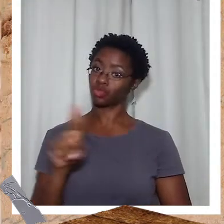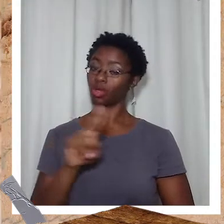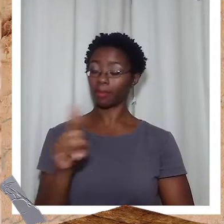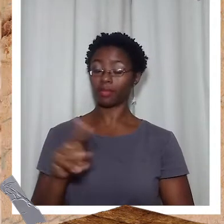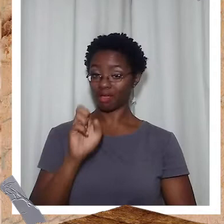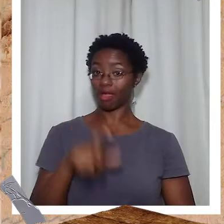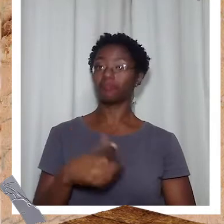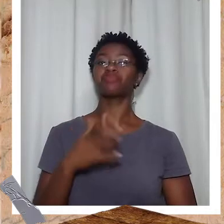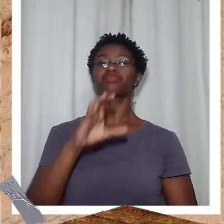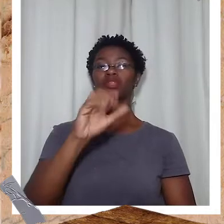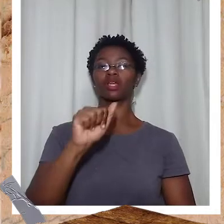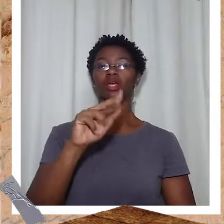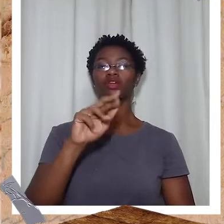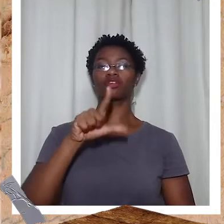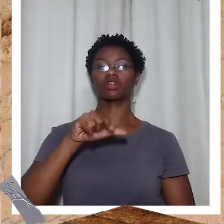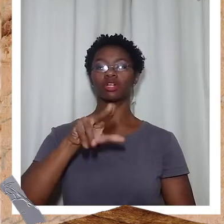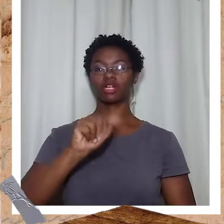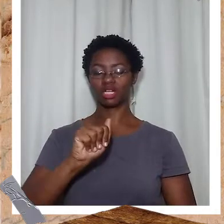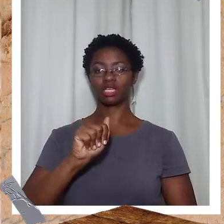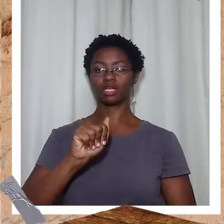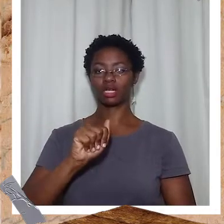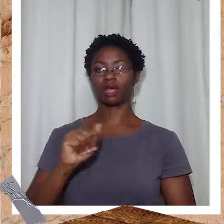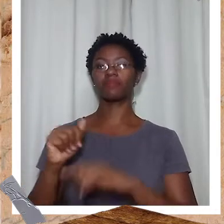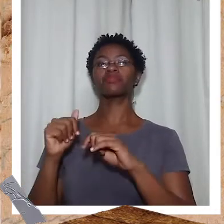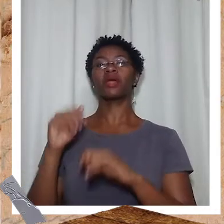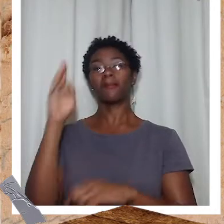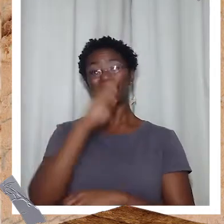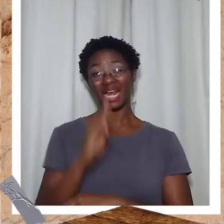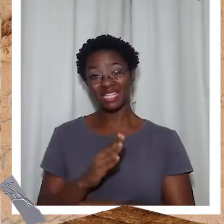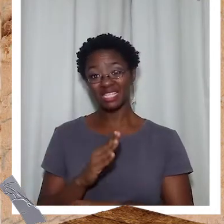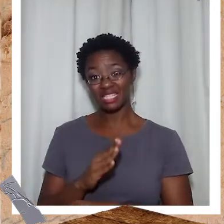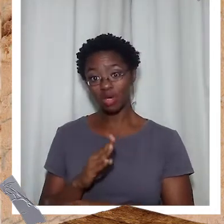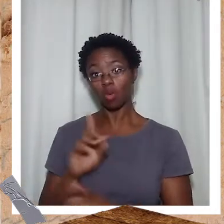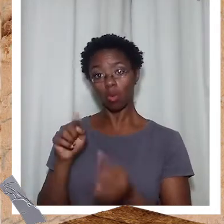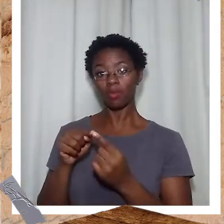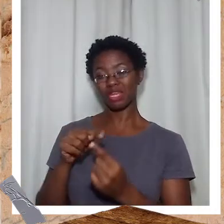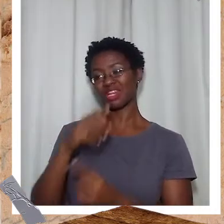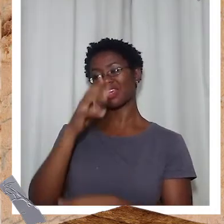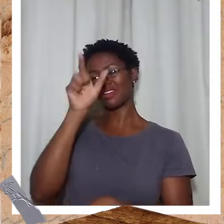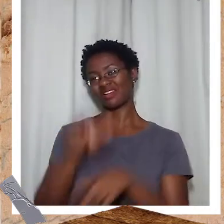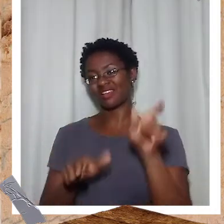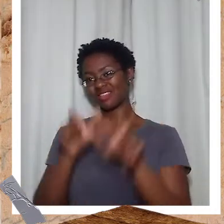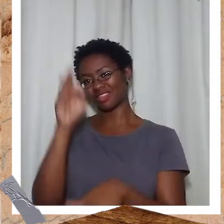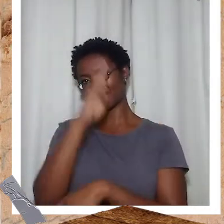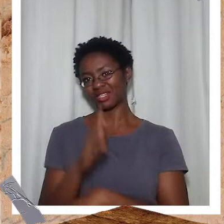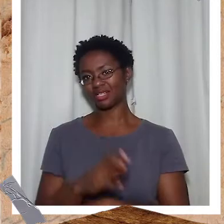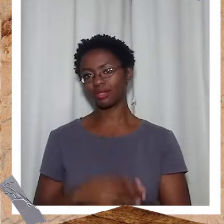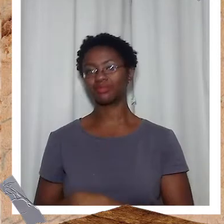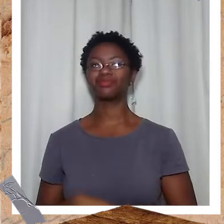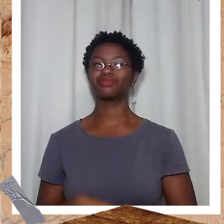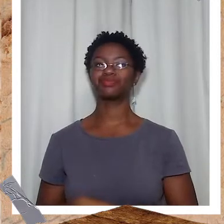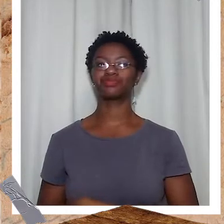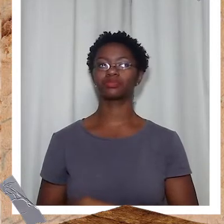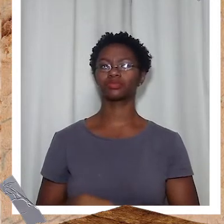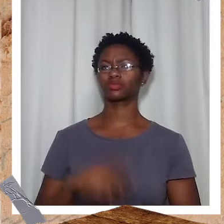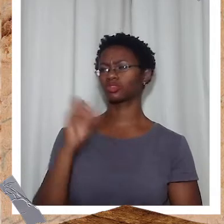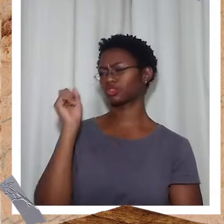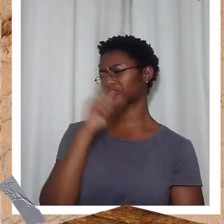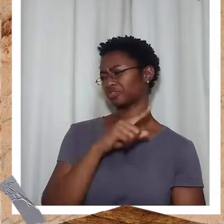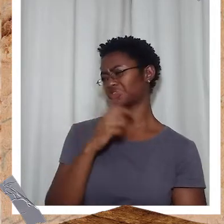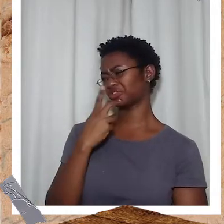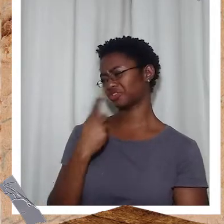exposição. Hélio? Bom, fica difícil falar depois da Raquel, né? Porque ela dá